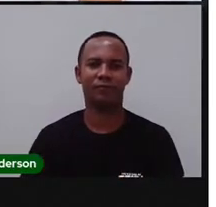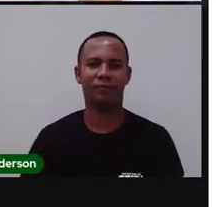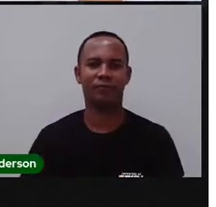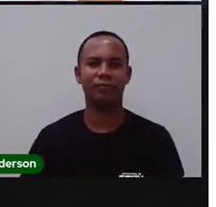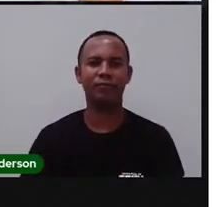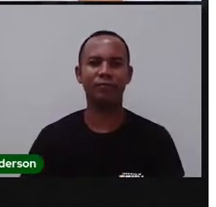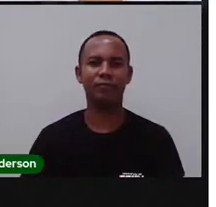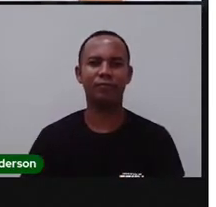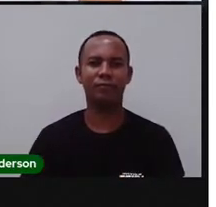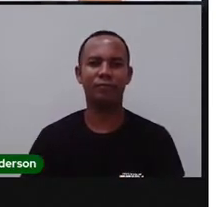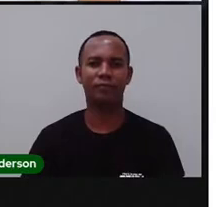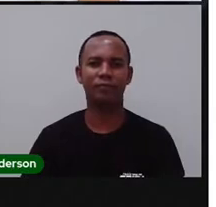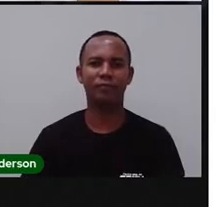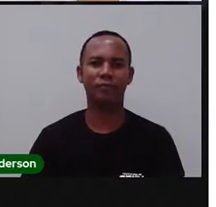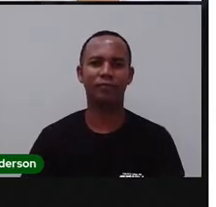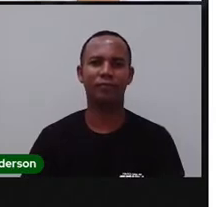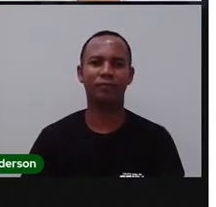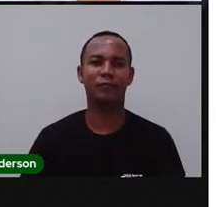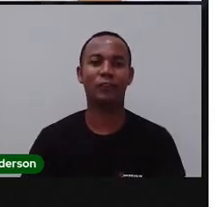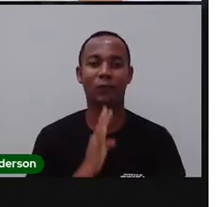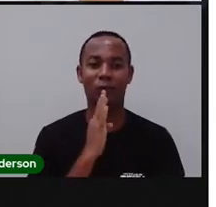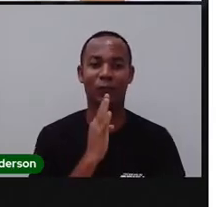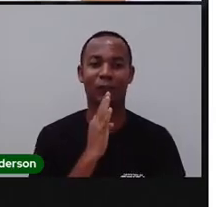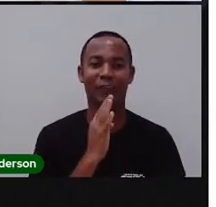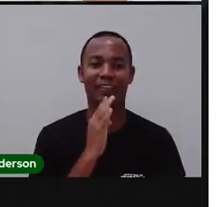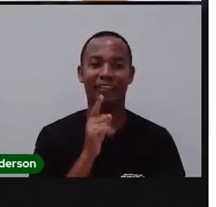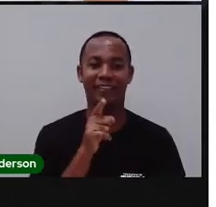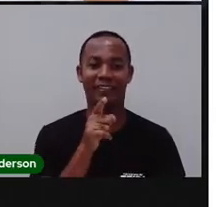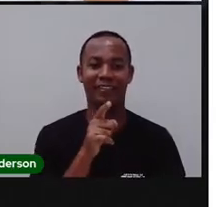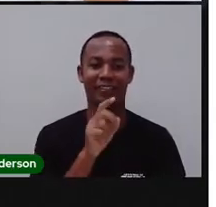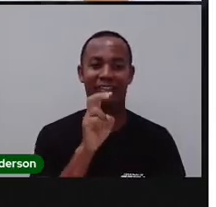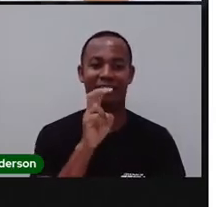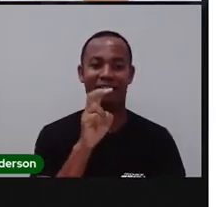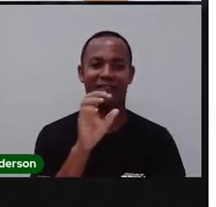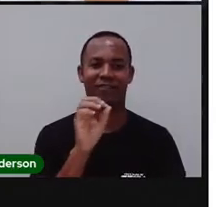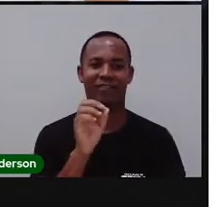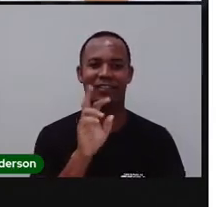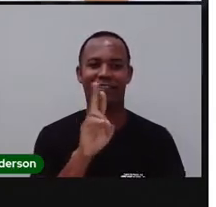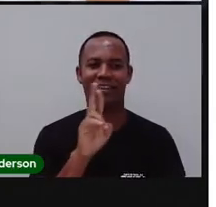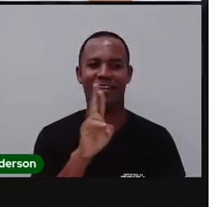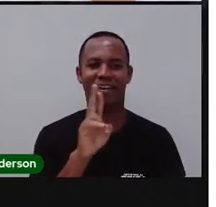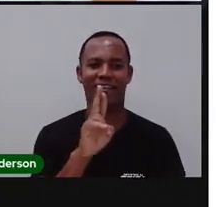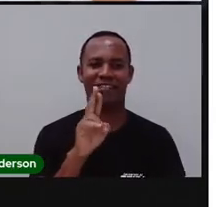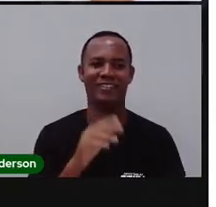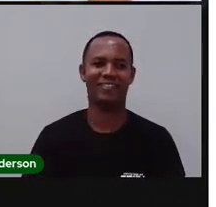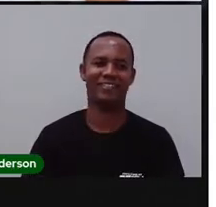Bom. Eita, nota bonita. Anderson, eu quero uma.